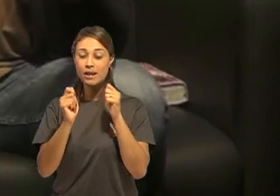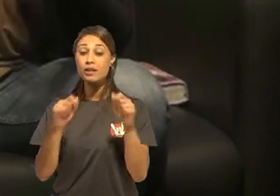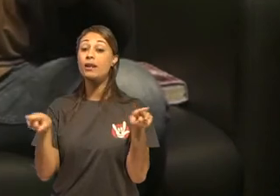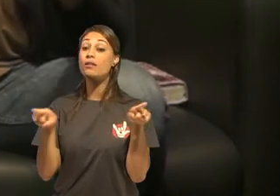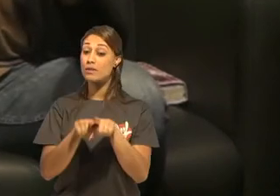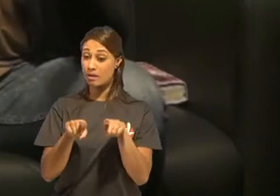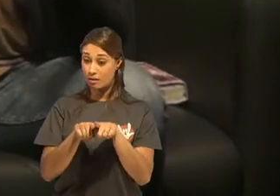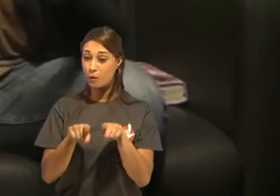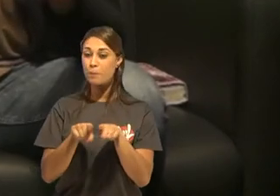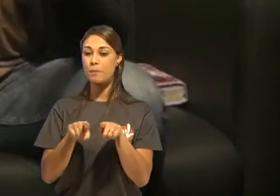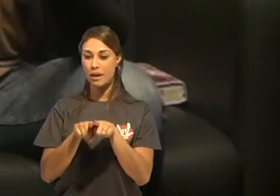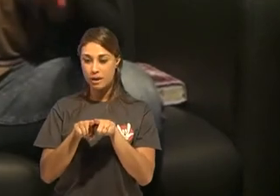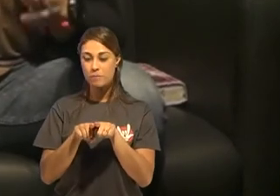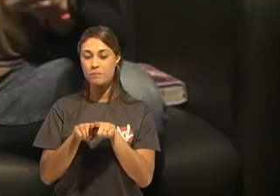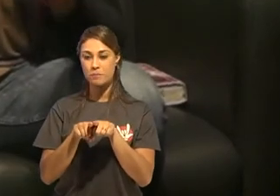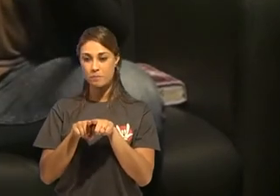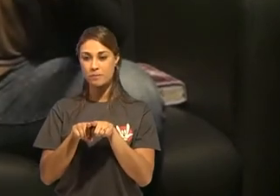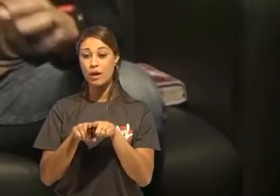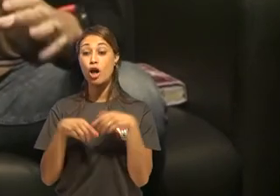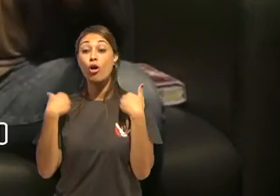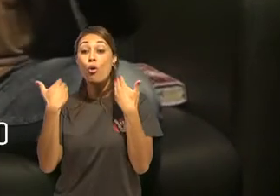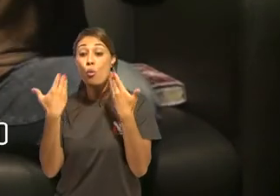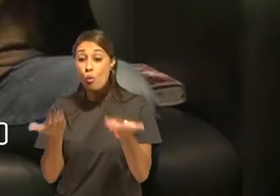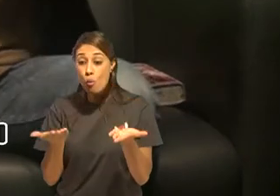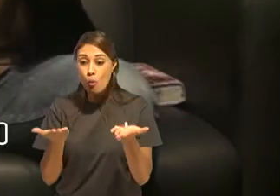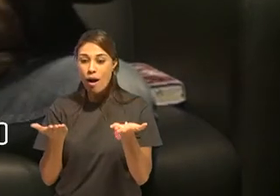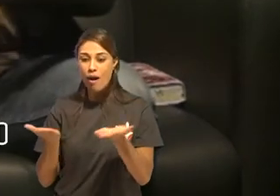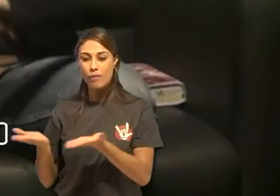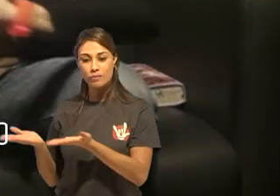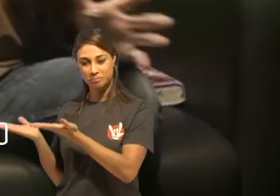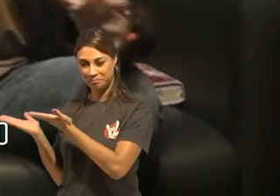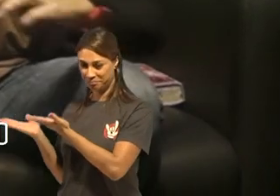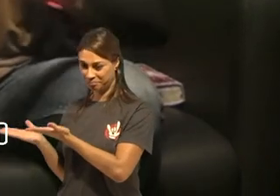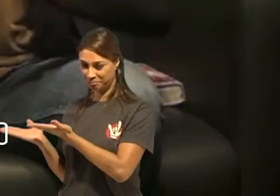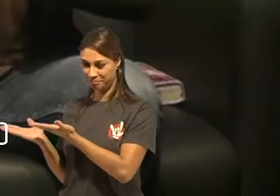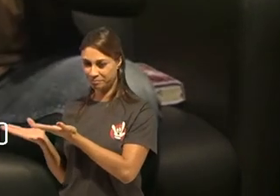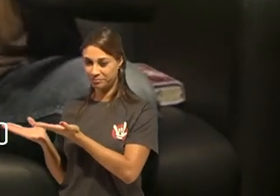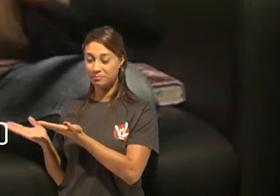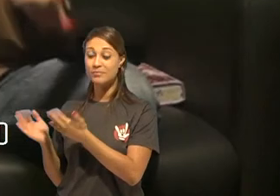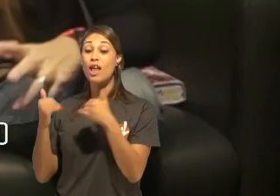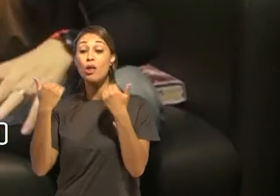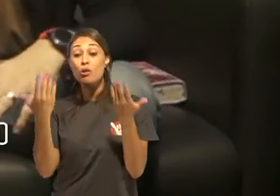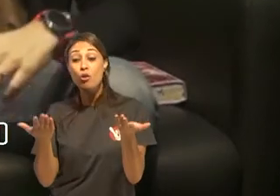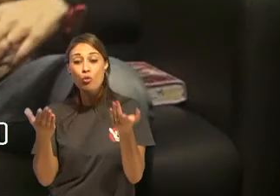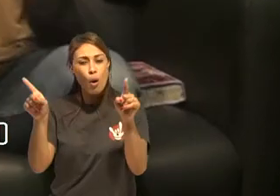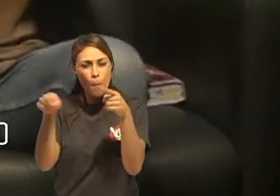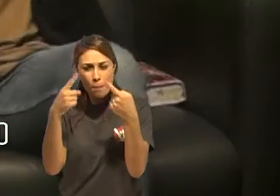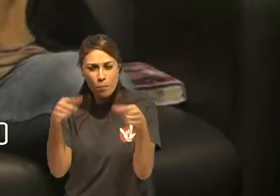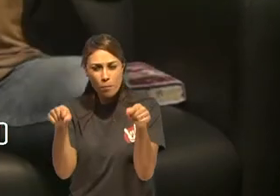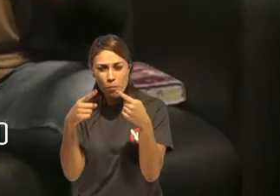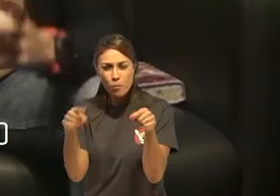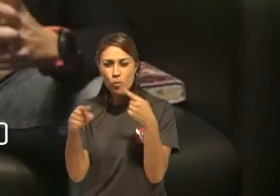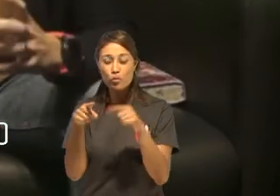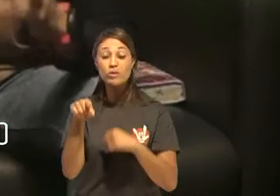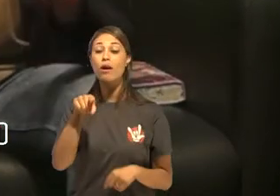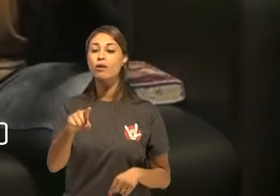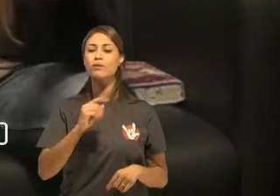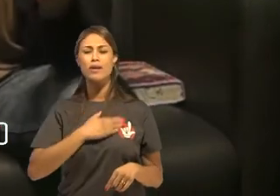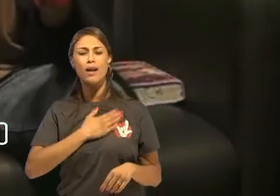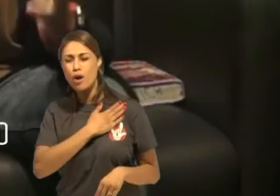tela, a enquete de qual música mais abençoou, mais falou com você, mais marcou